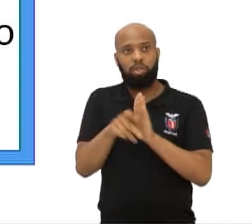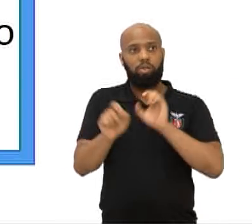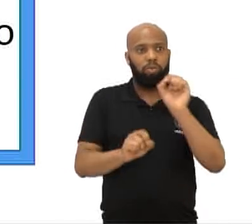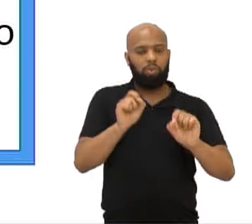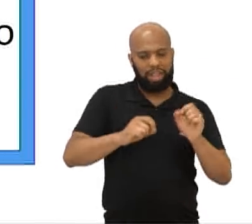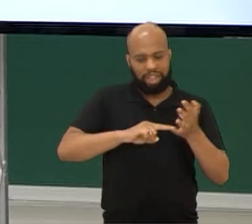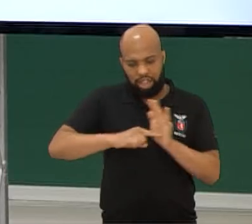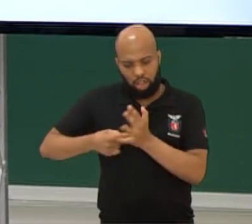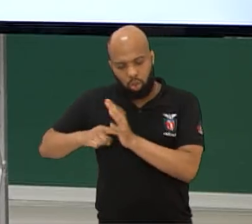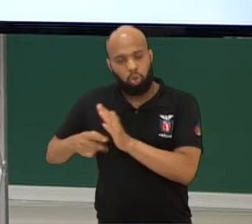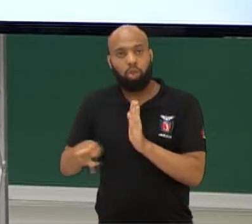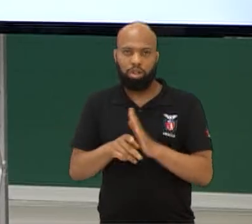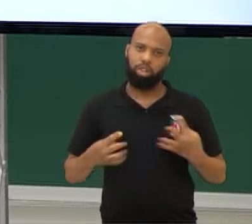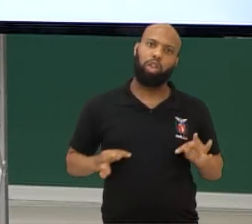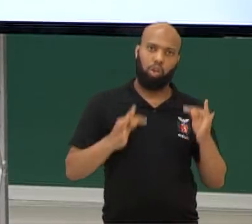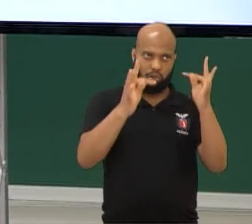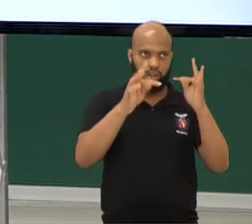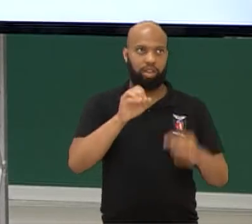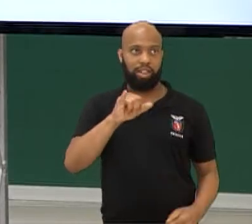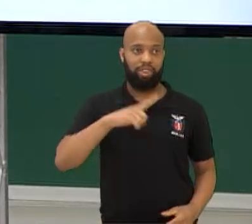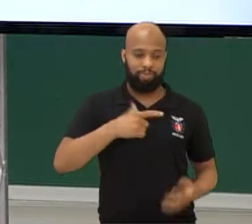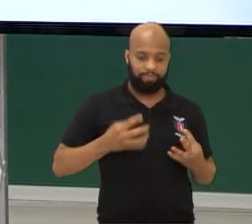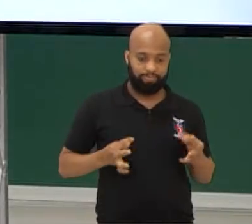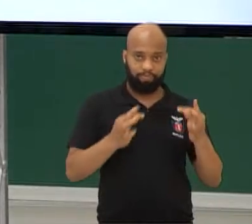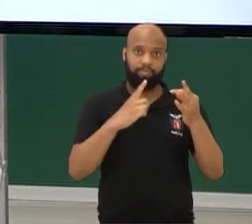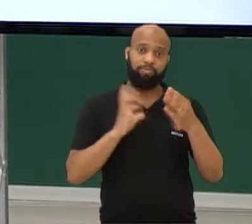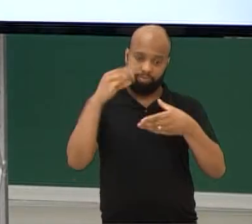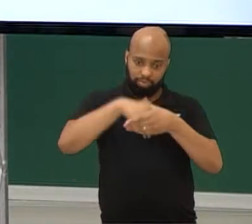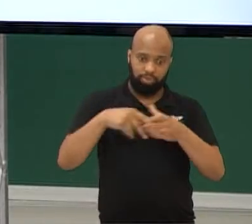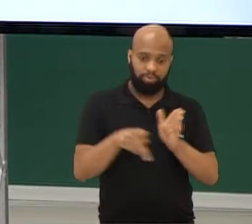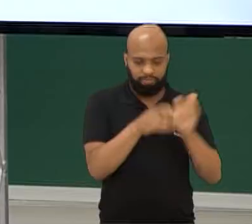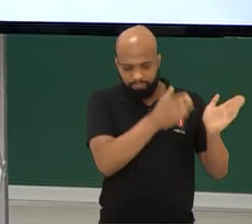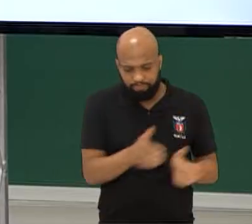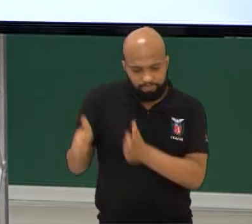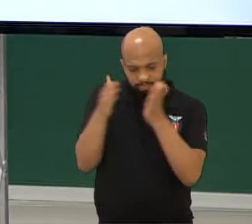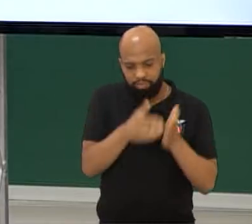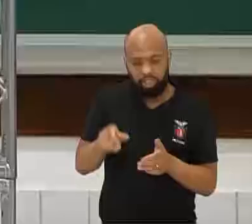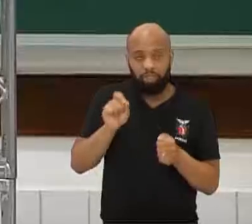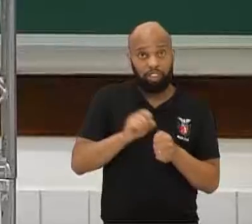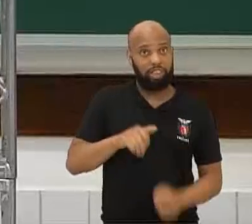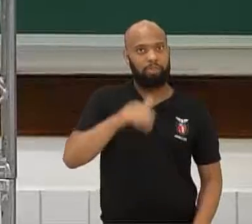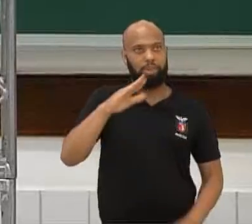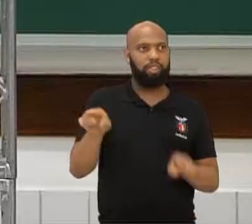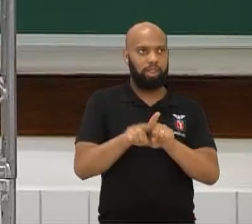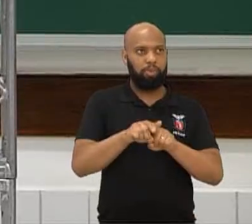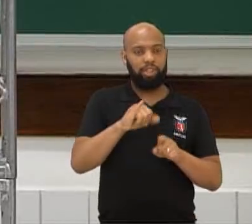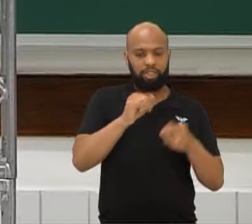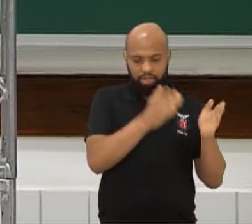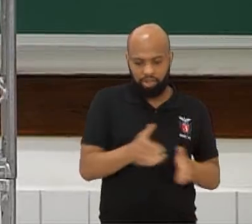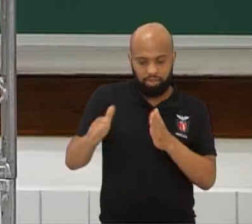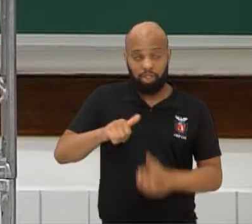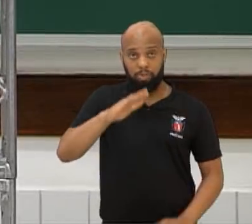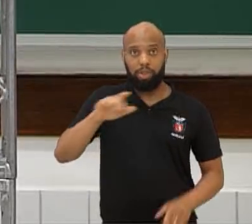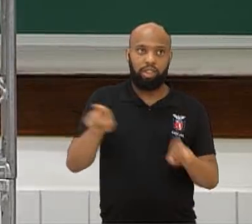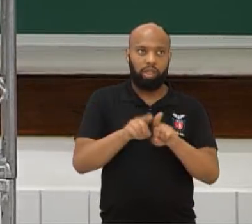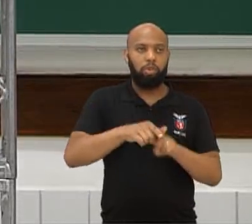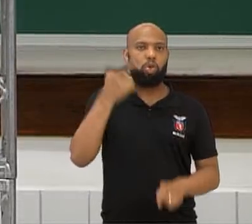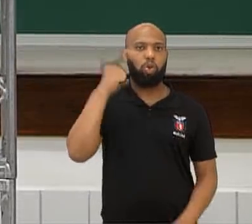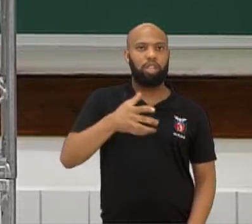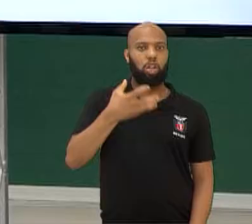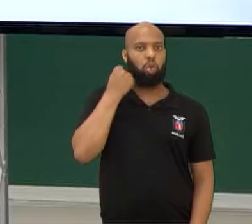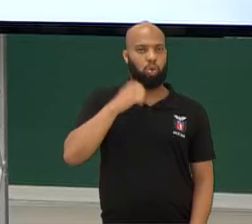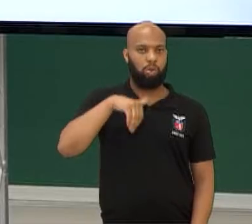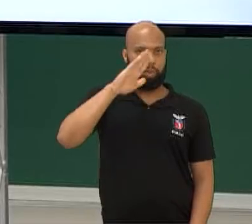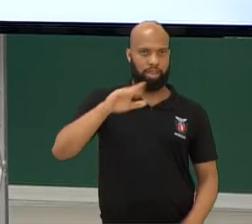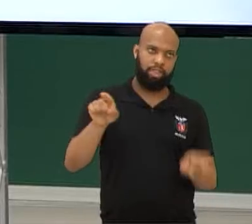automação. Aqui eu estou falando da tecnologia, quando a tecnologia entra na produção, se produz mais, e produzindo mais aumenta a